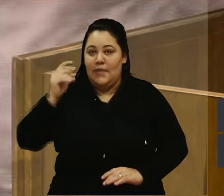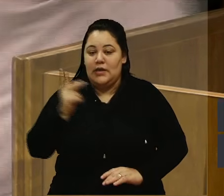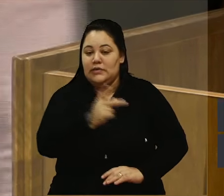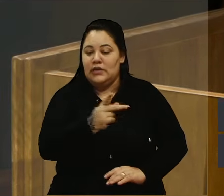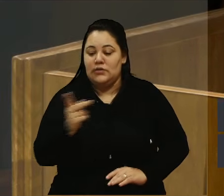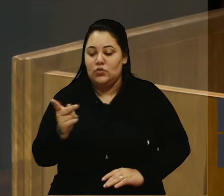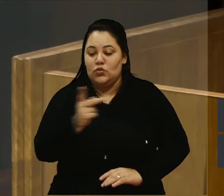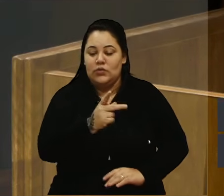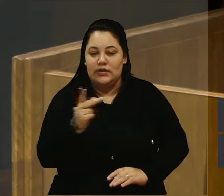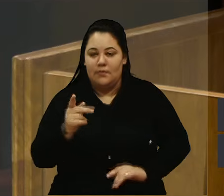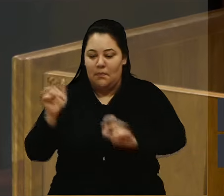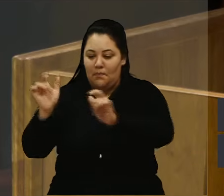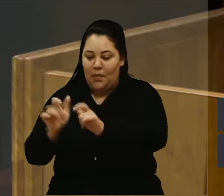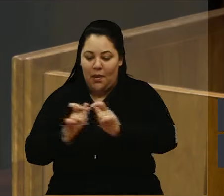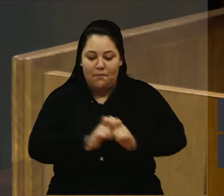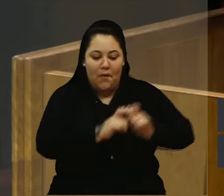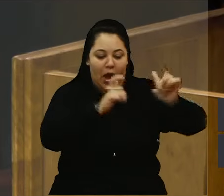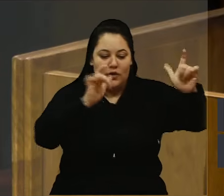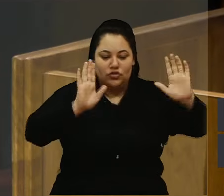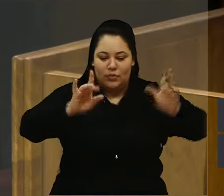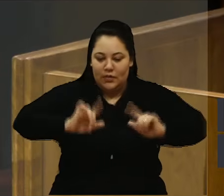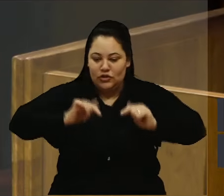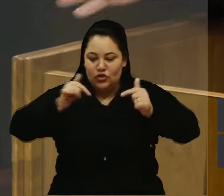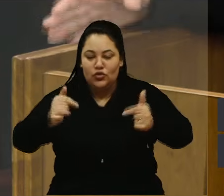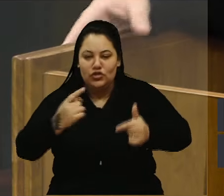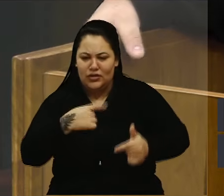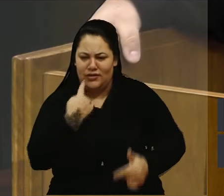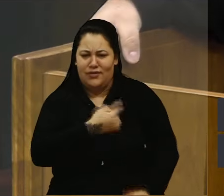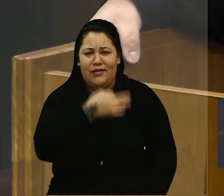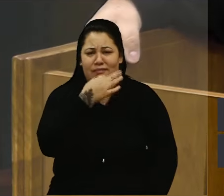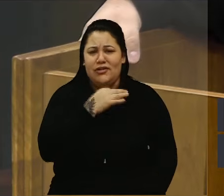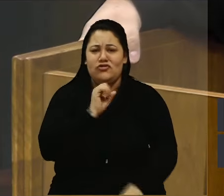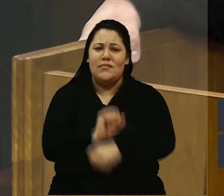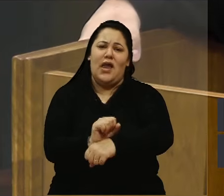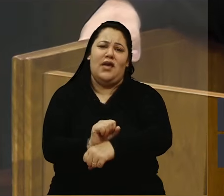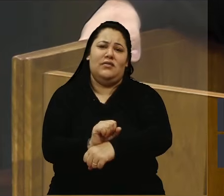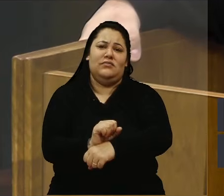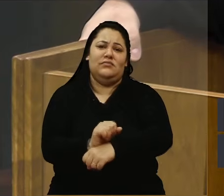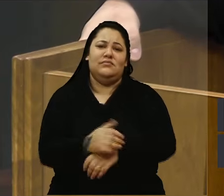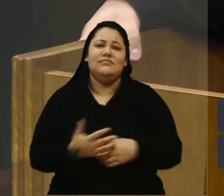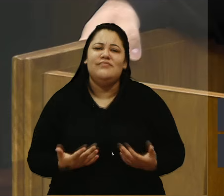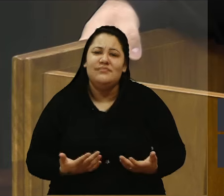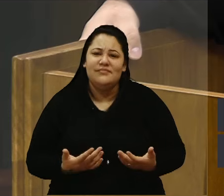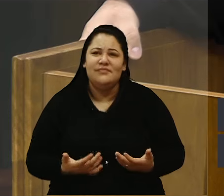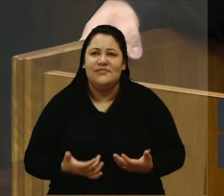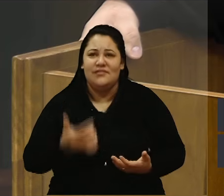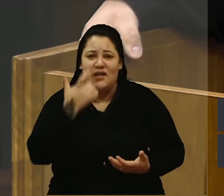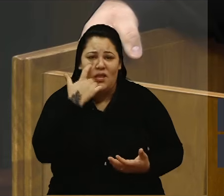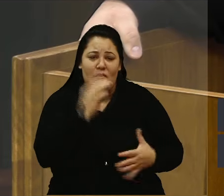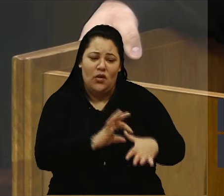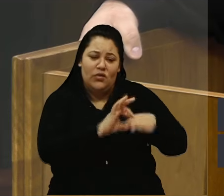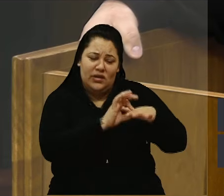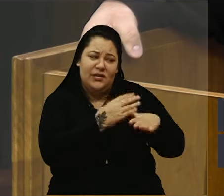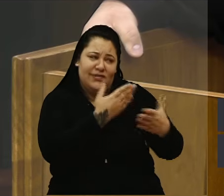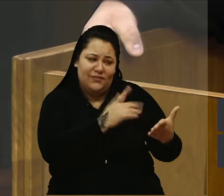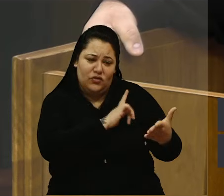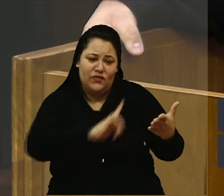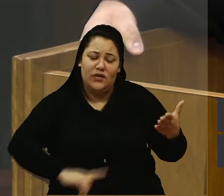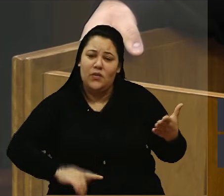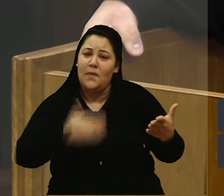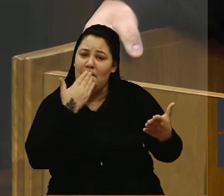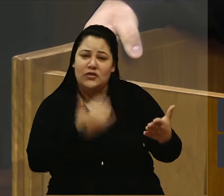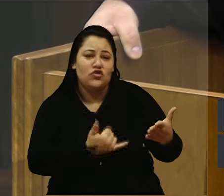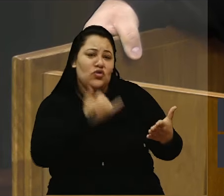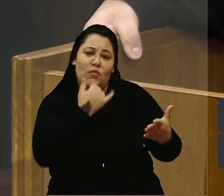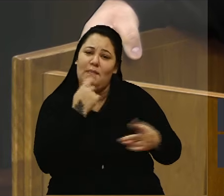pequena, maior, já tomaram providências e nós estamos no limbo. E assim, olha, presidente, meu líder do governo, peço desculpa até pela minha fala, só